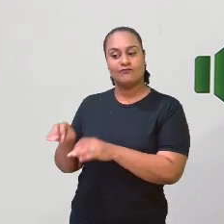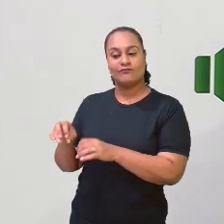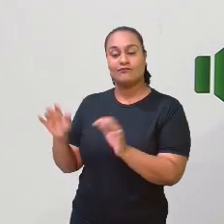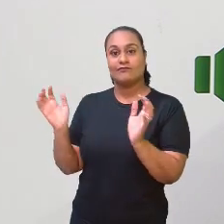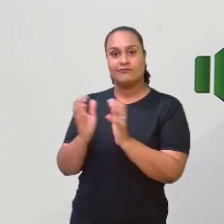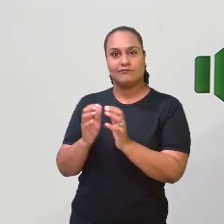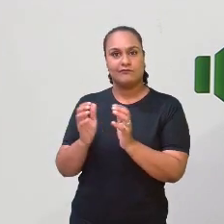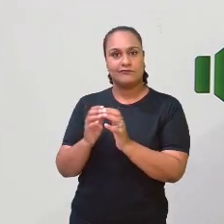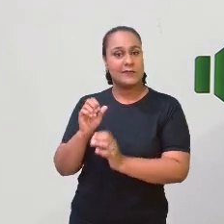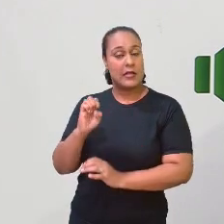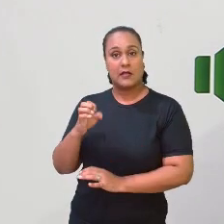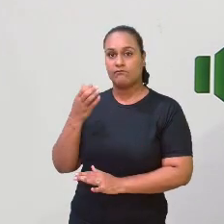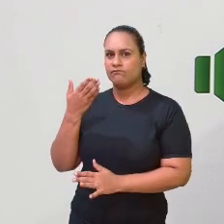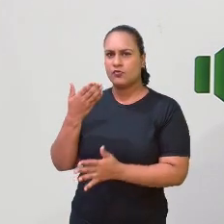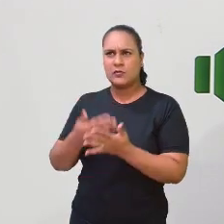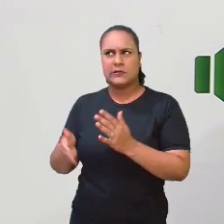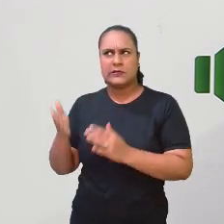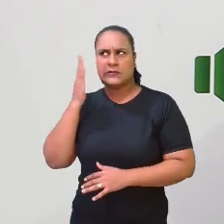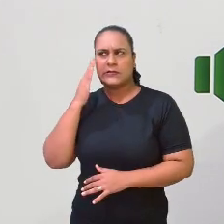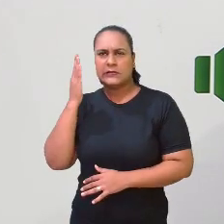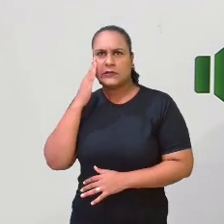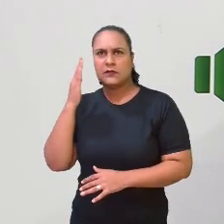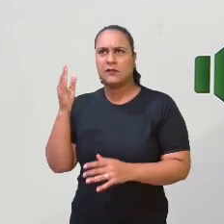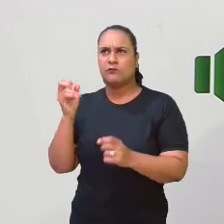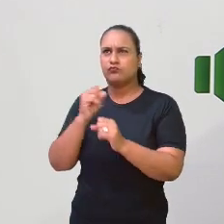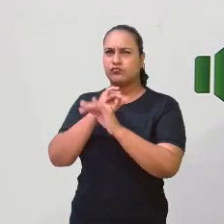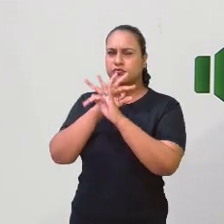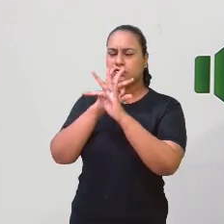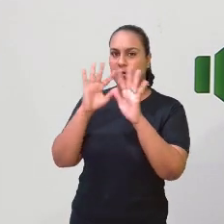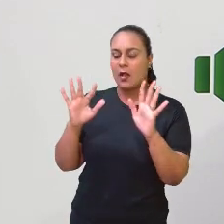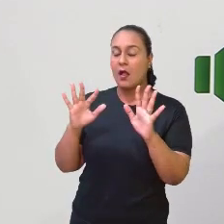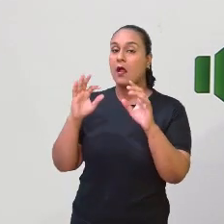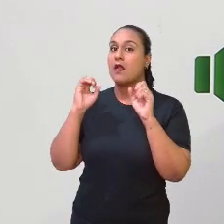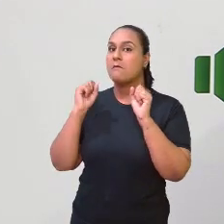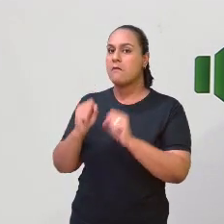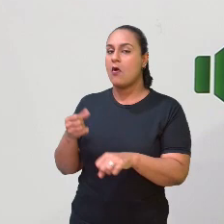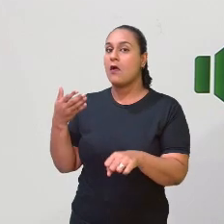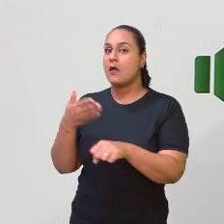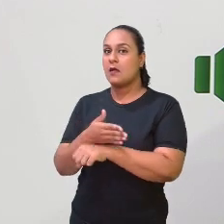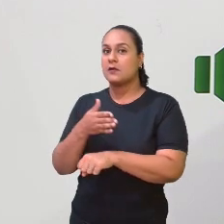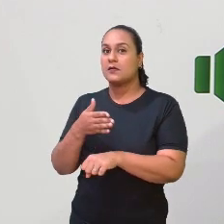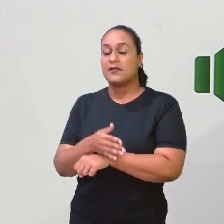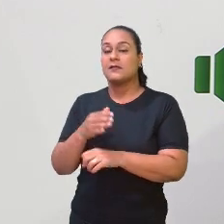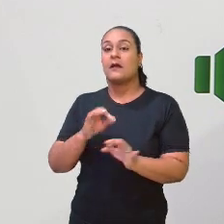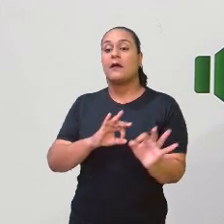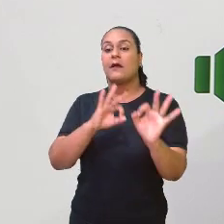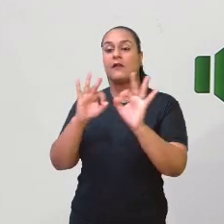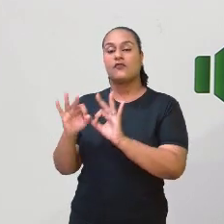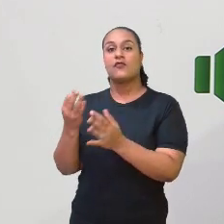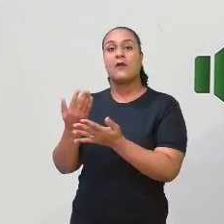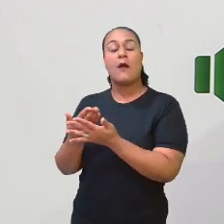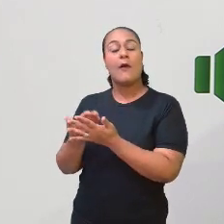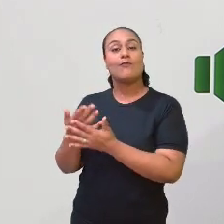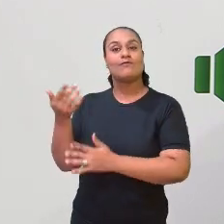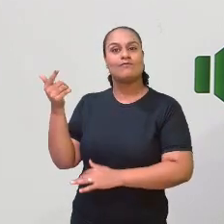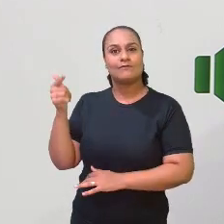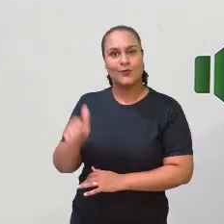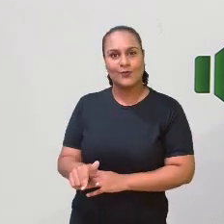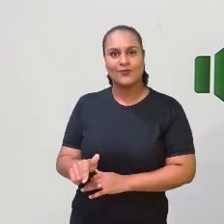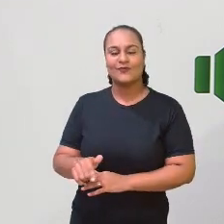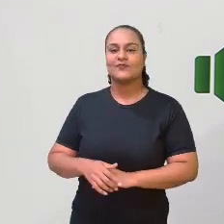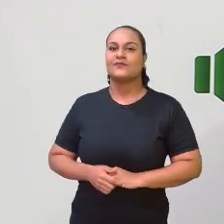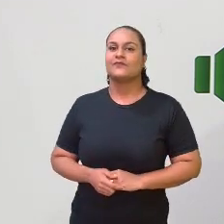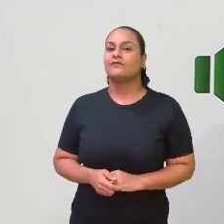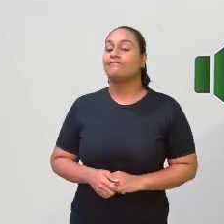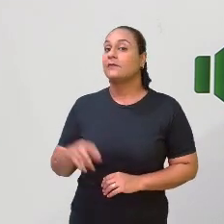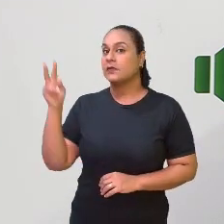Se você não conseguir compreender alguma coisa da aula, você pode acessar novamente lá no YouTube, tá? Lembrando